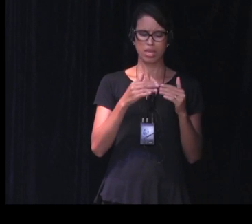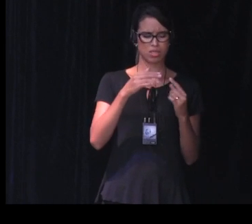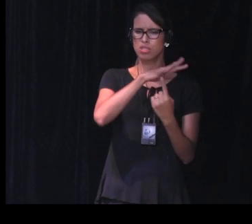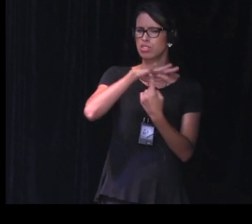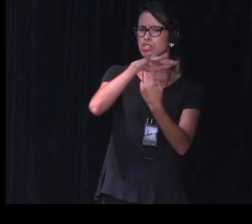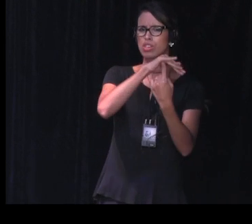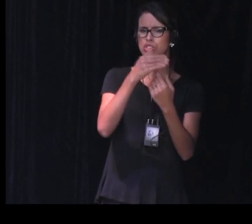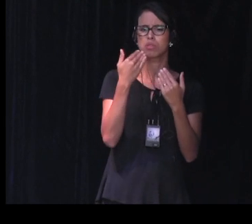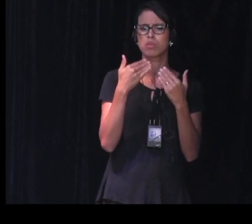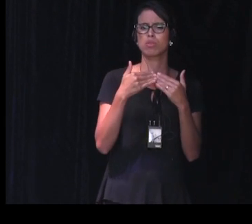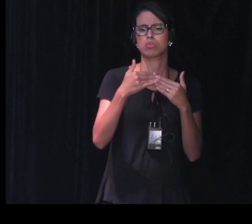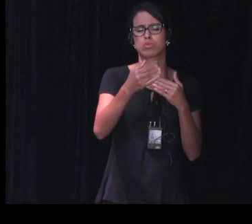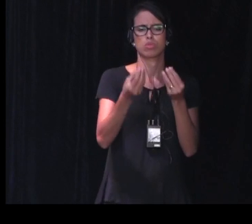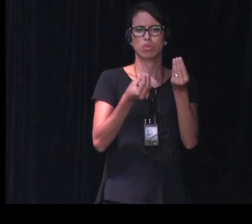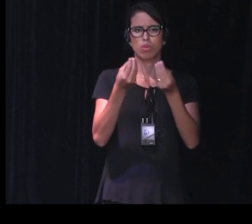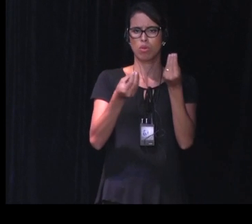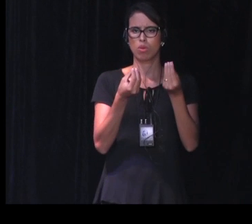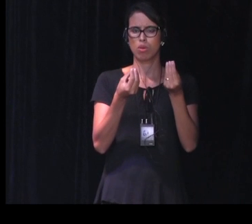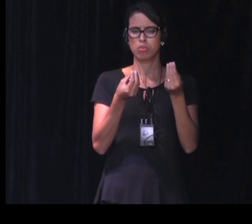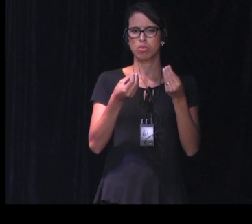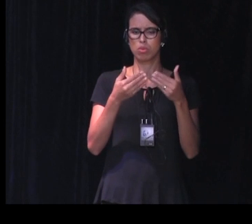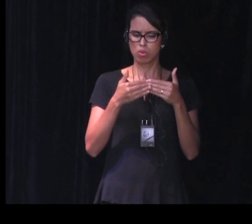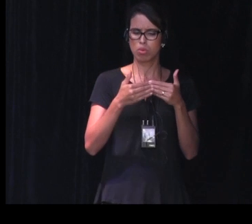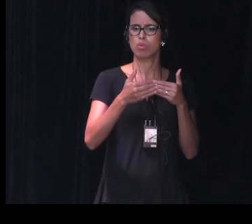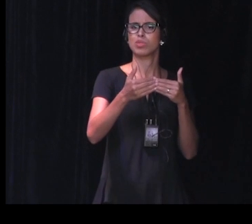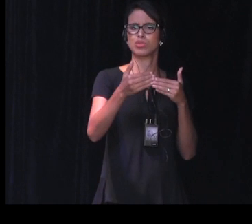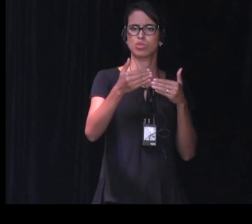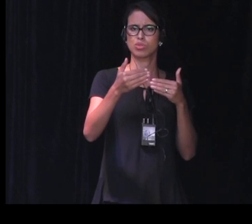provinham de antigos jardins ou parques